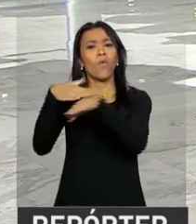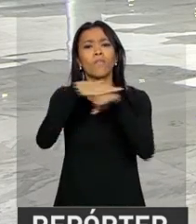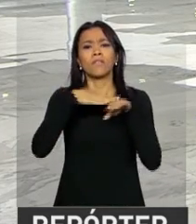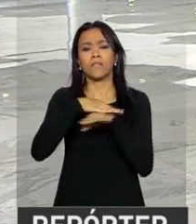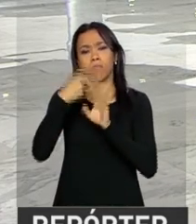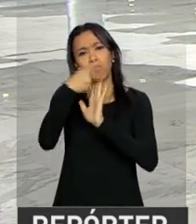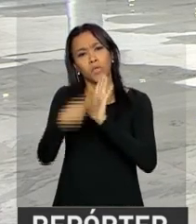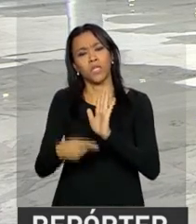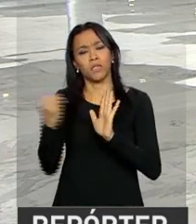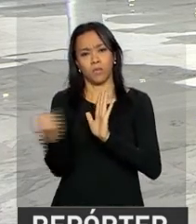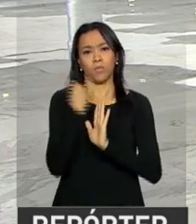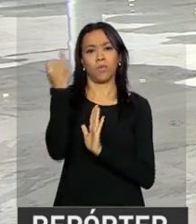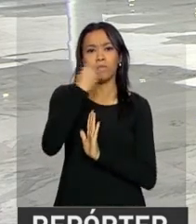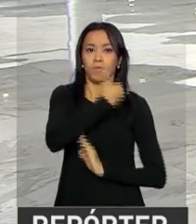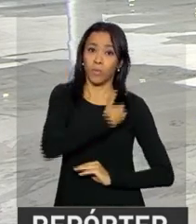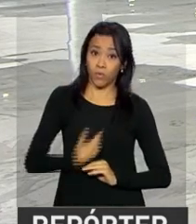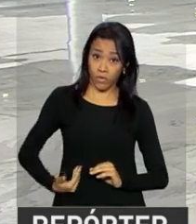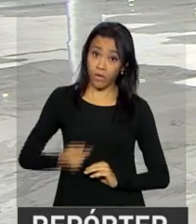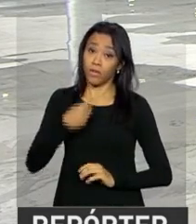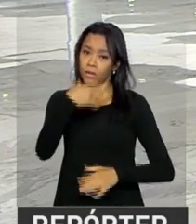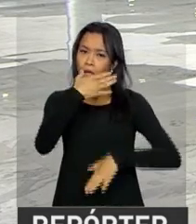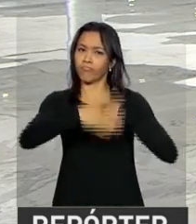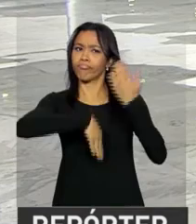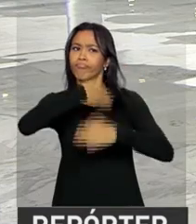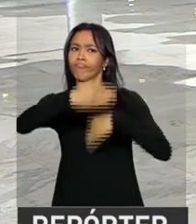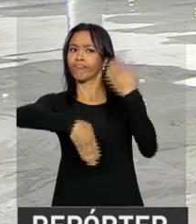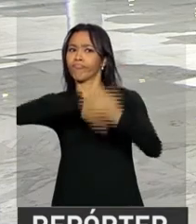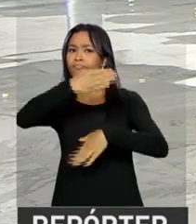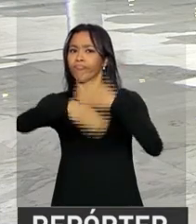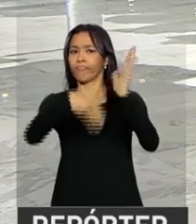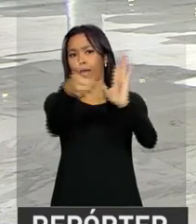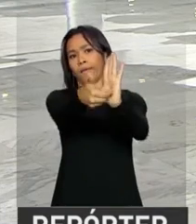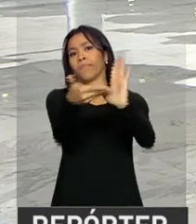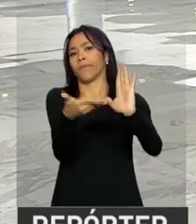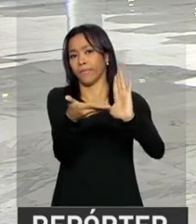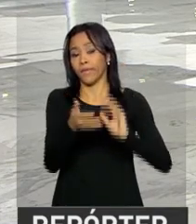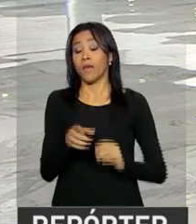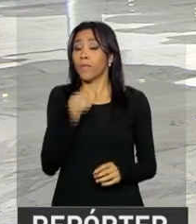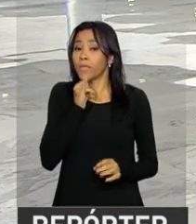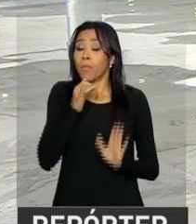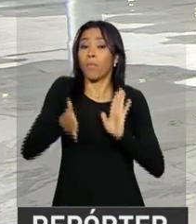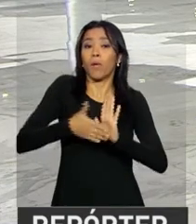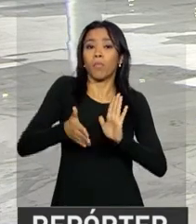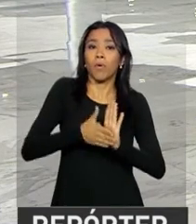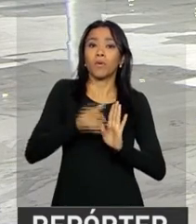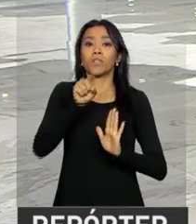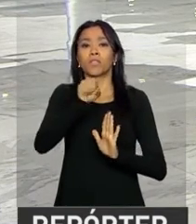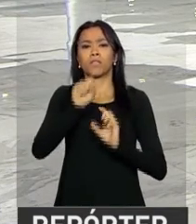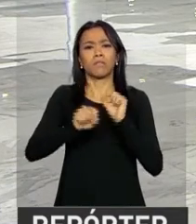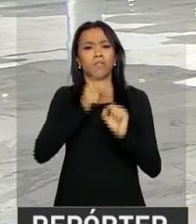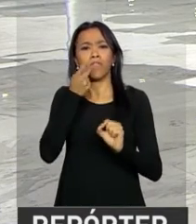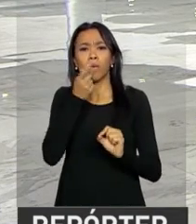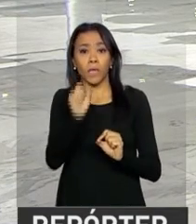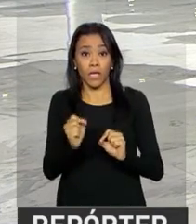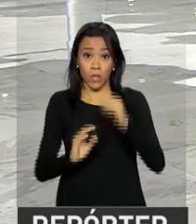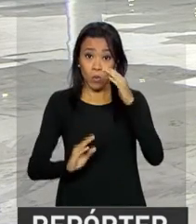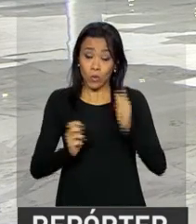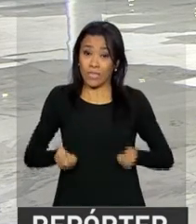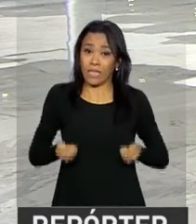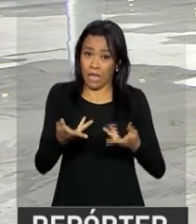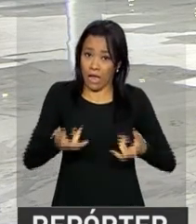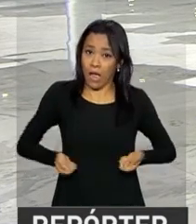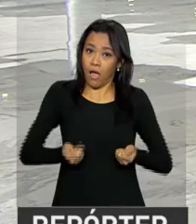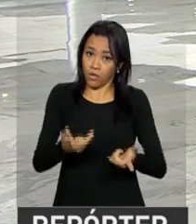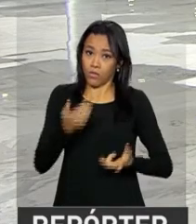projetos importantes para o governo que estão na câmara dos deputados como por exemplo a proposta de emenda à constituição que trata do teto para os gastos